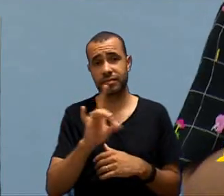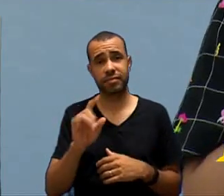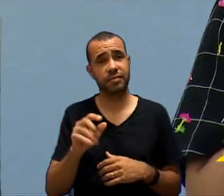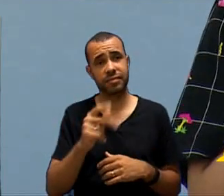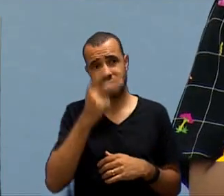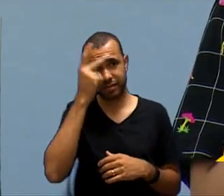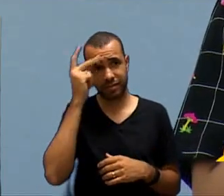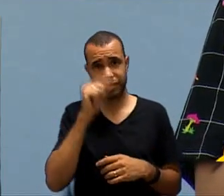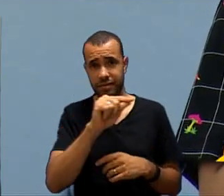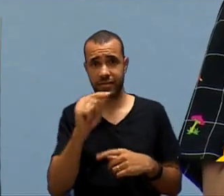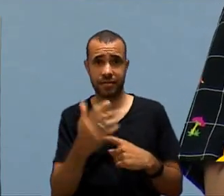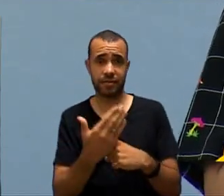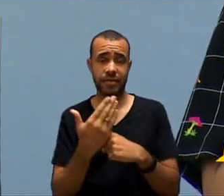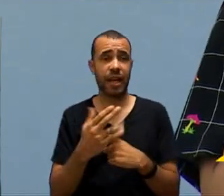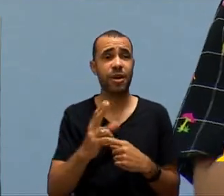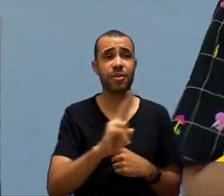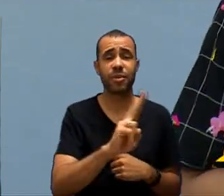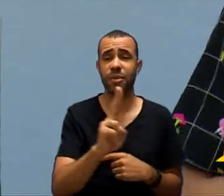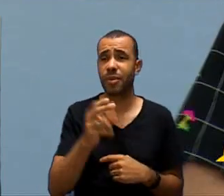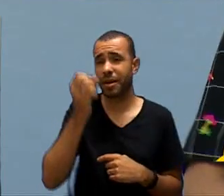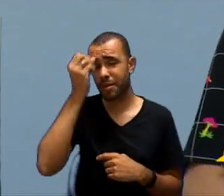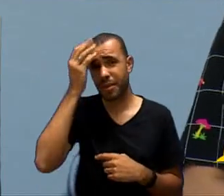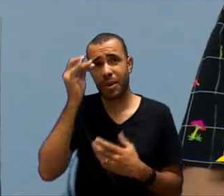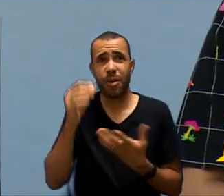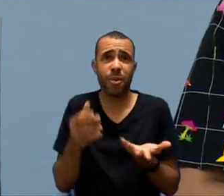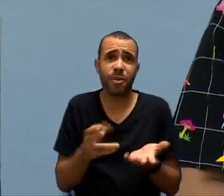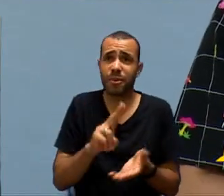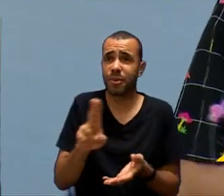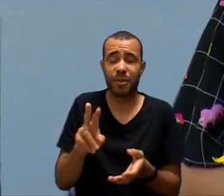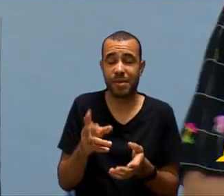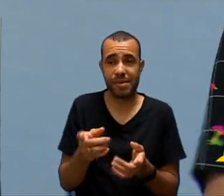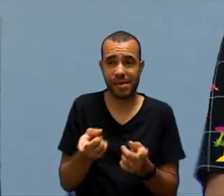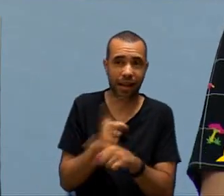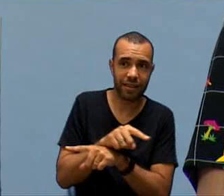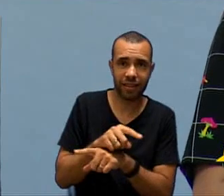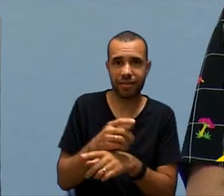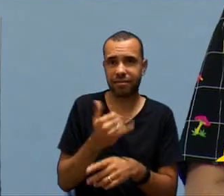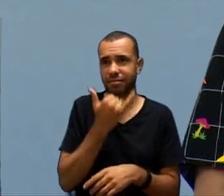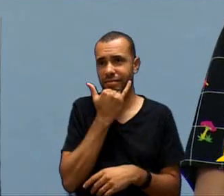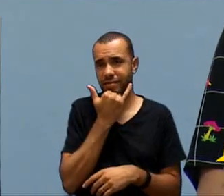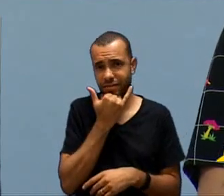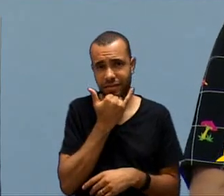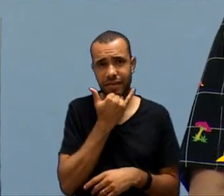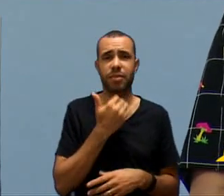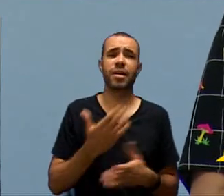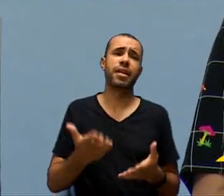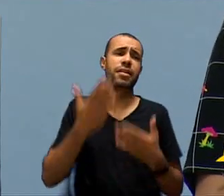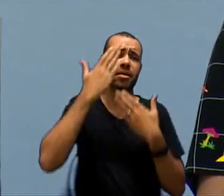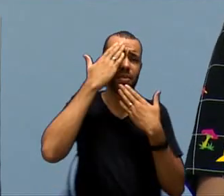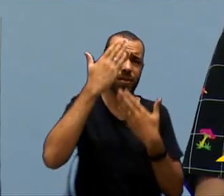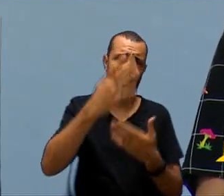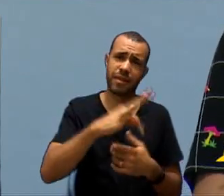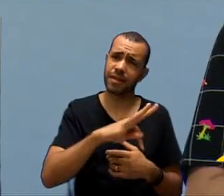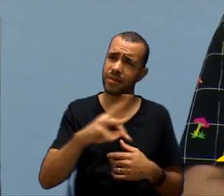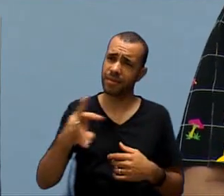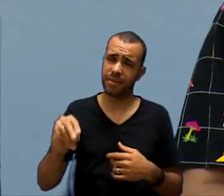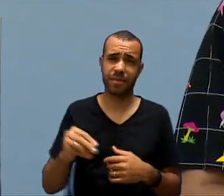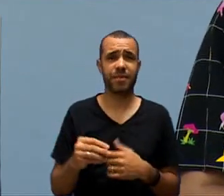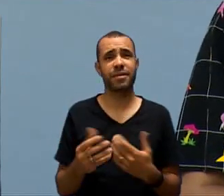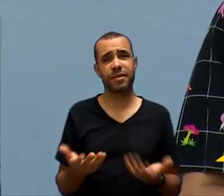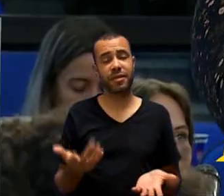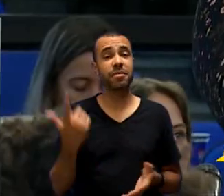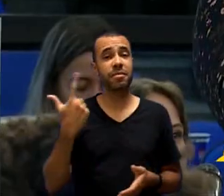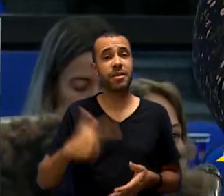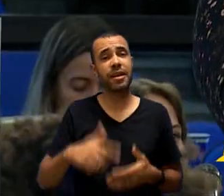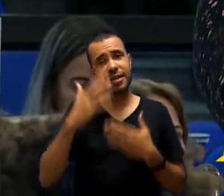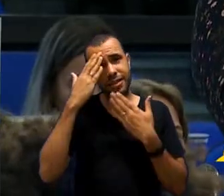vou lembrar os nomes, me desculpe, ou talvez eu fale o nome errado, mas obrigada a todo mundo. Eu queria agradecer